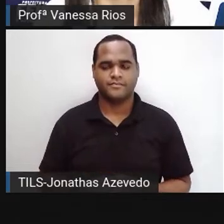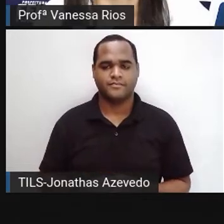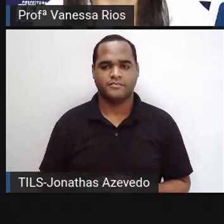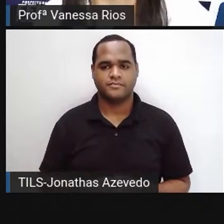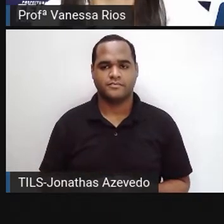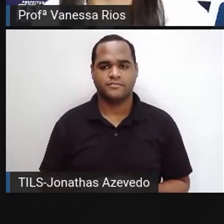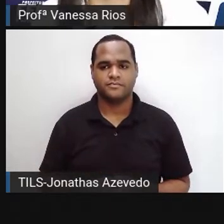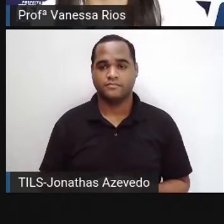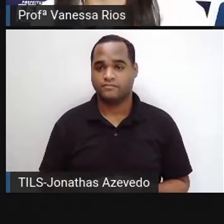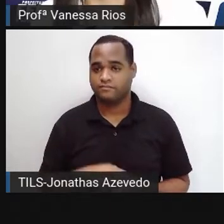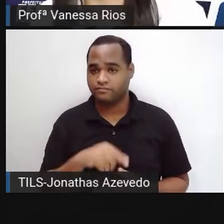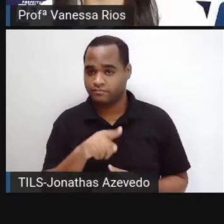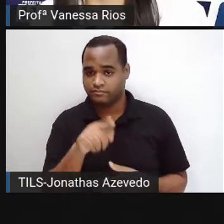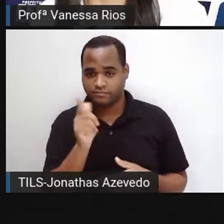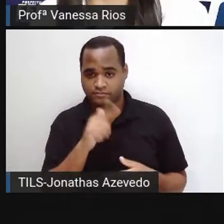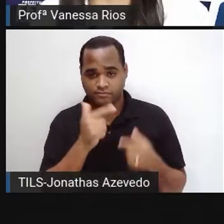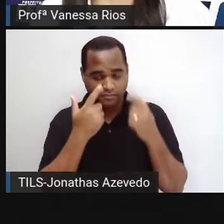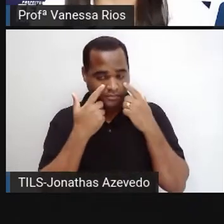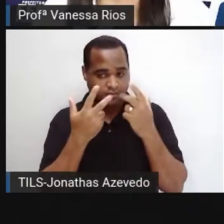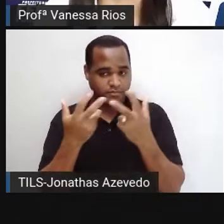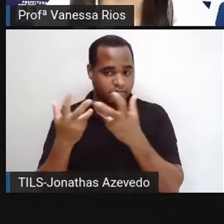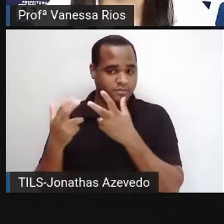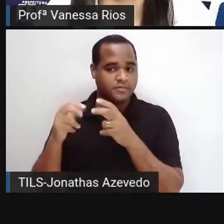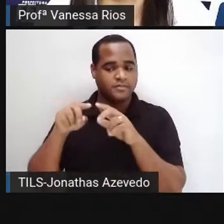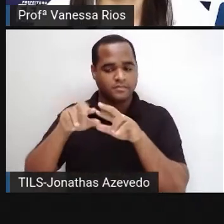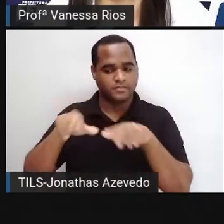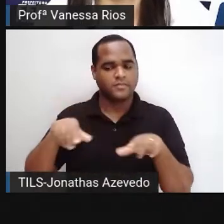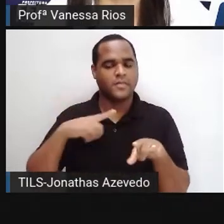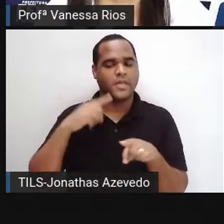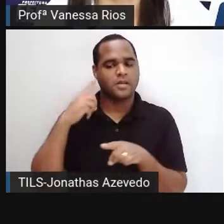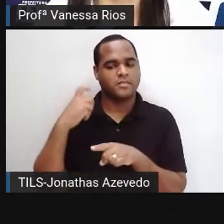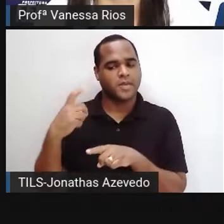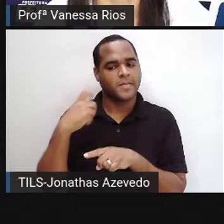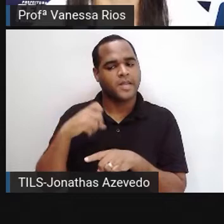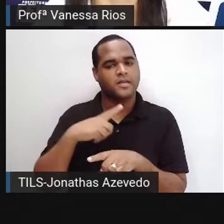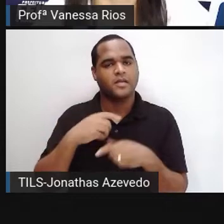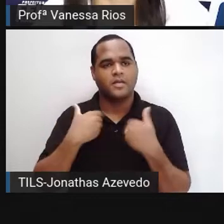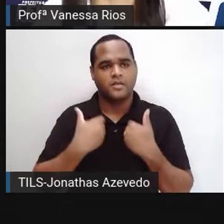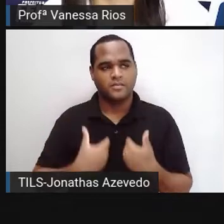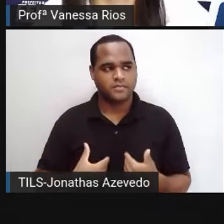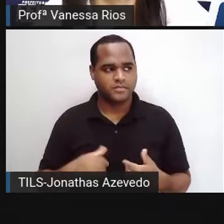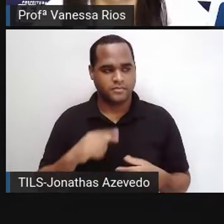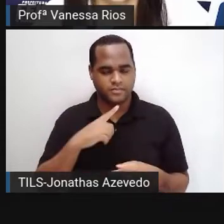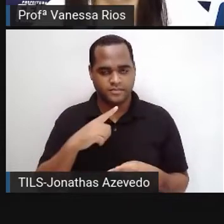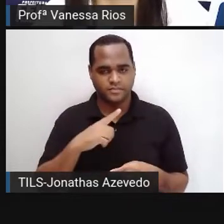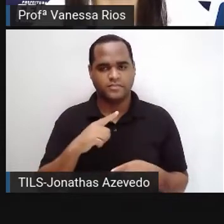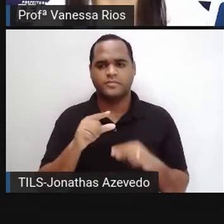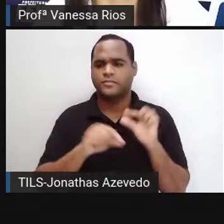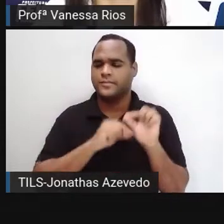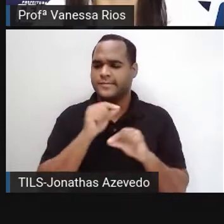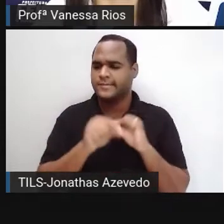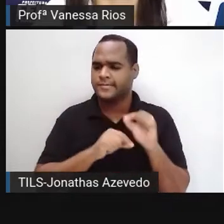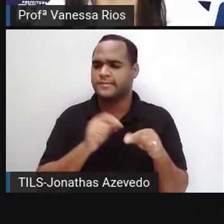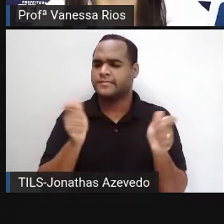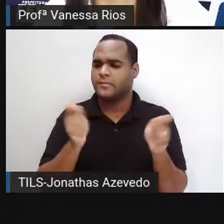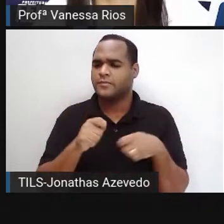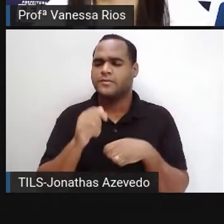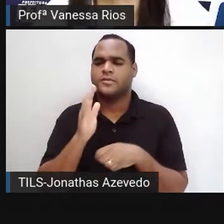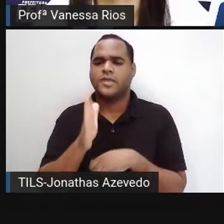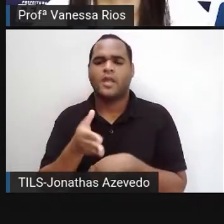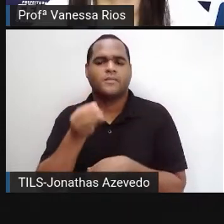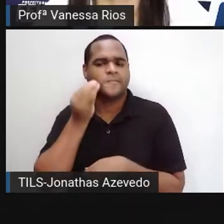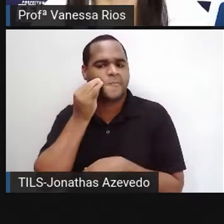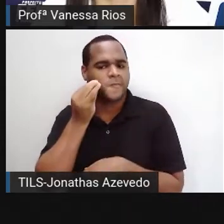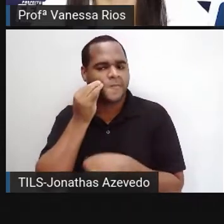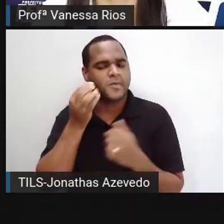E aí, quando a gente observa todos esses sons produzidos por nosso corpo, você já tentou reproduzir uma